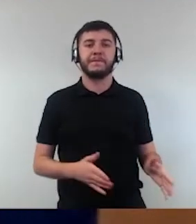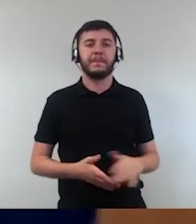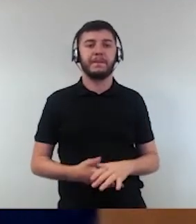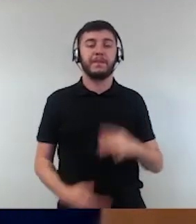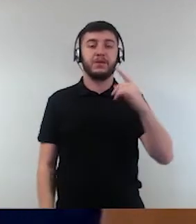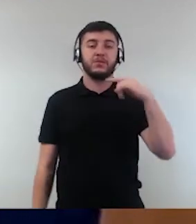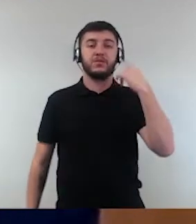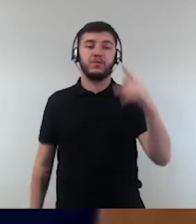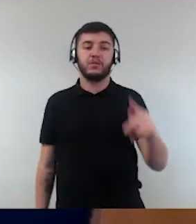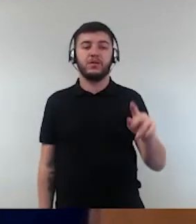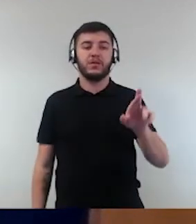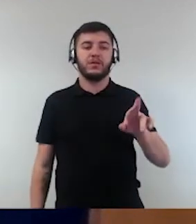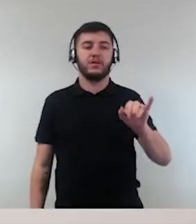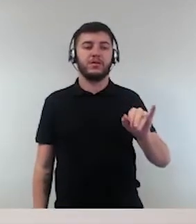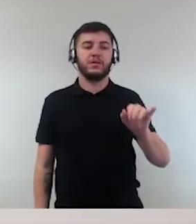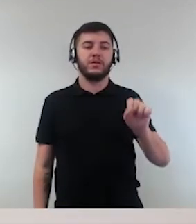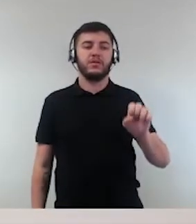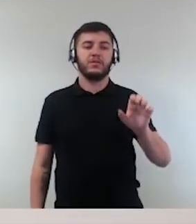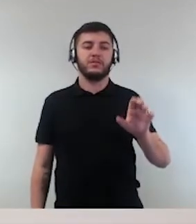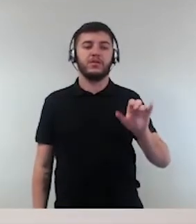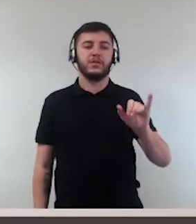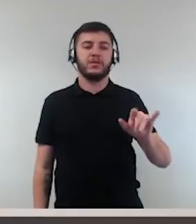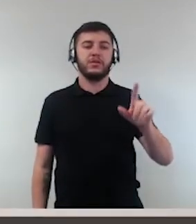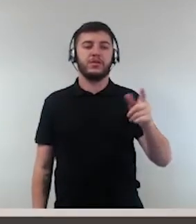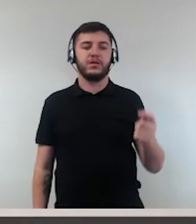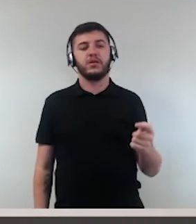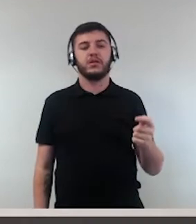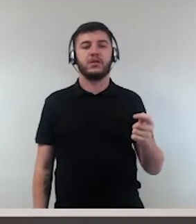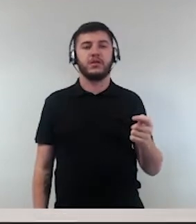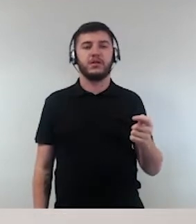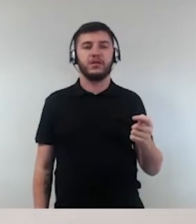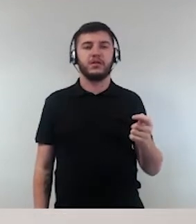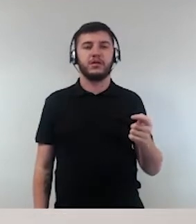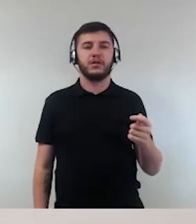Doutora Priscila, primeiro, então. Então, lá.